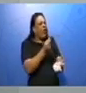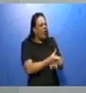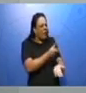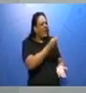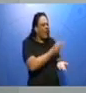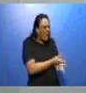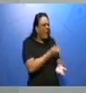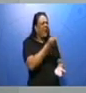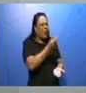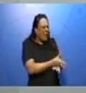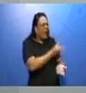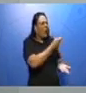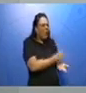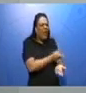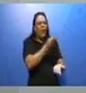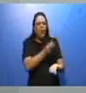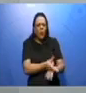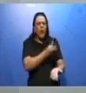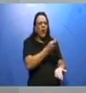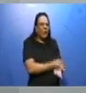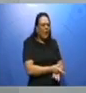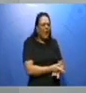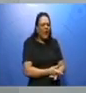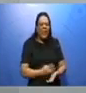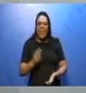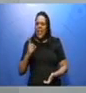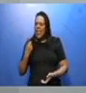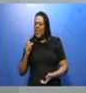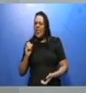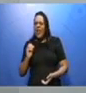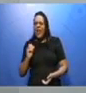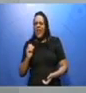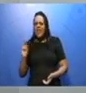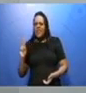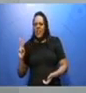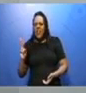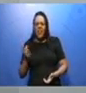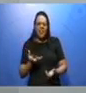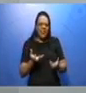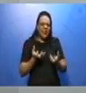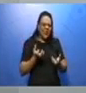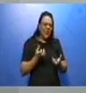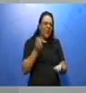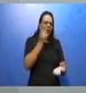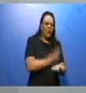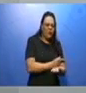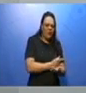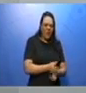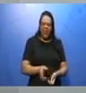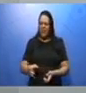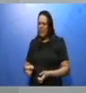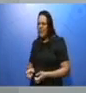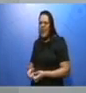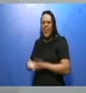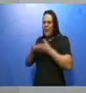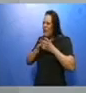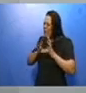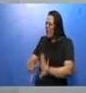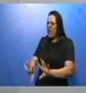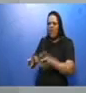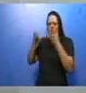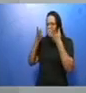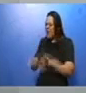insistindo para que ele comprasse. Aí ele falou, são 10 libras, moço. Né? Eu não quero pirâmides, eu não quero mais dizer que eu não quero.